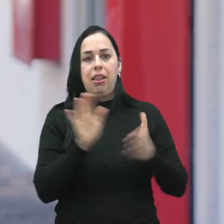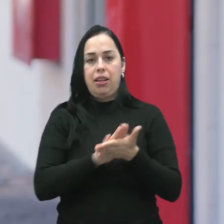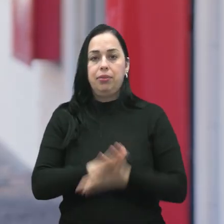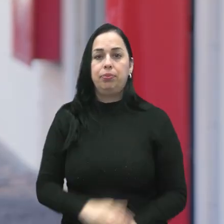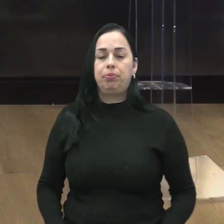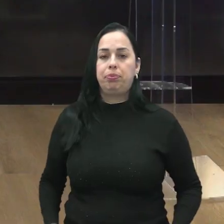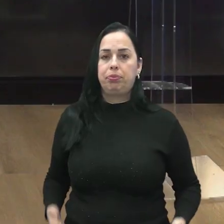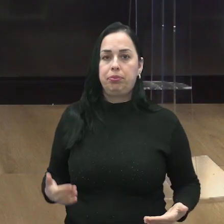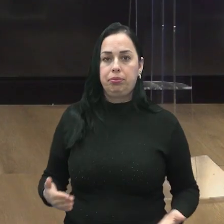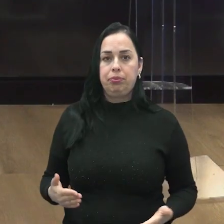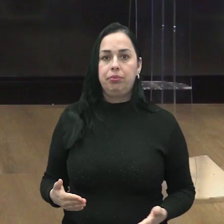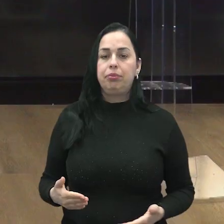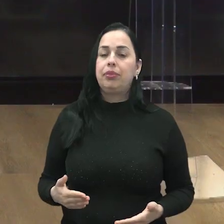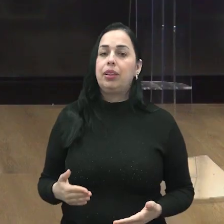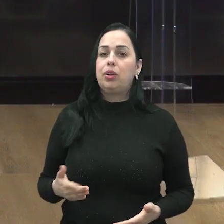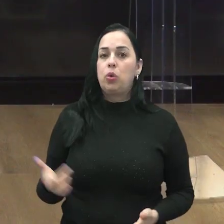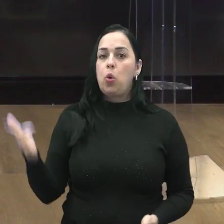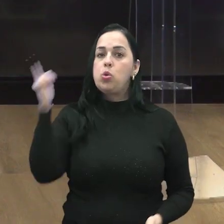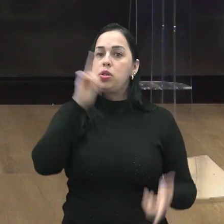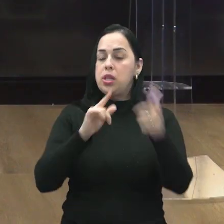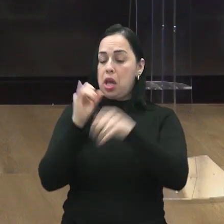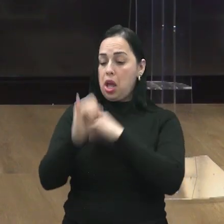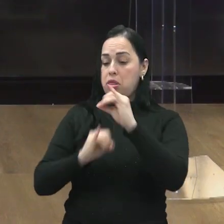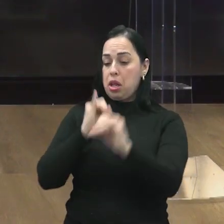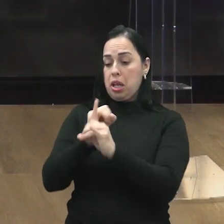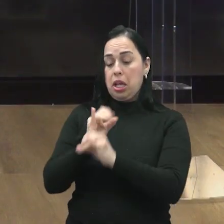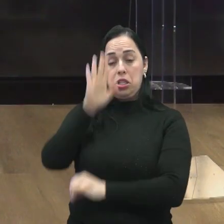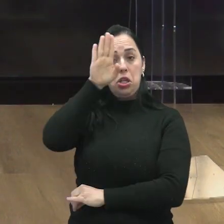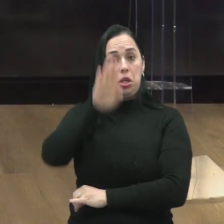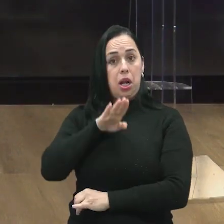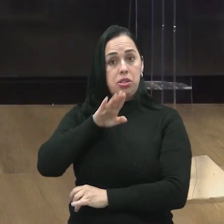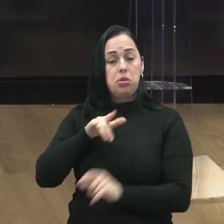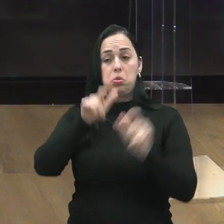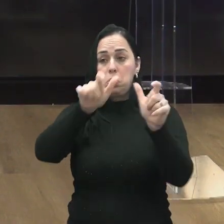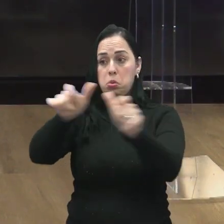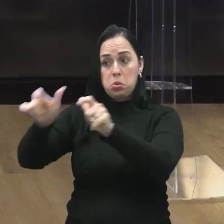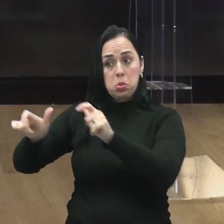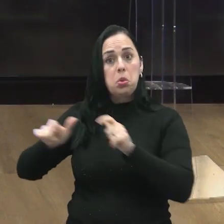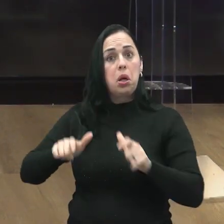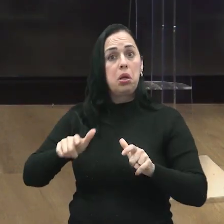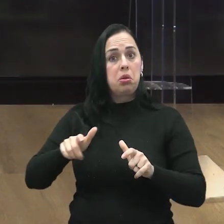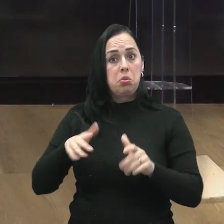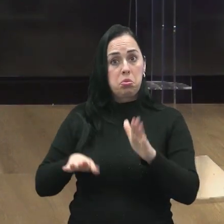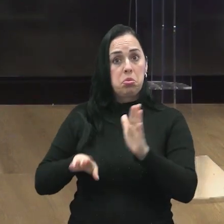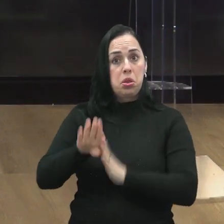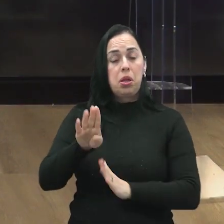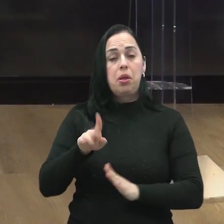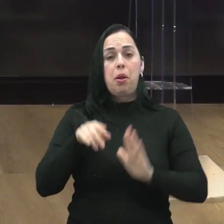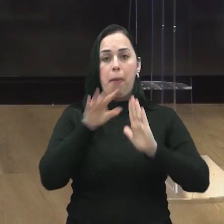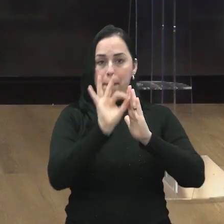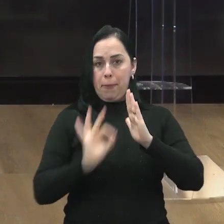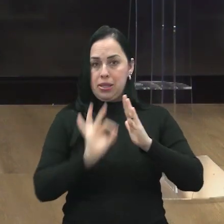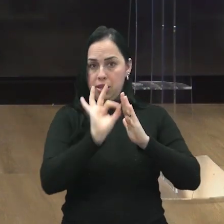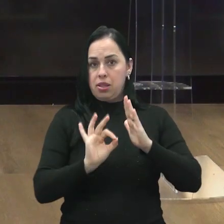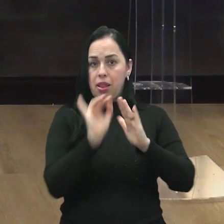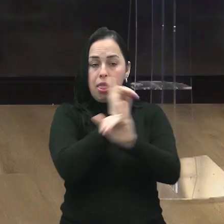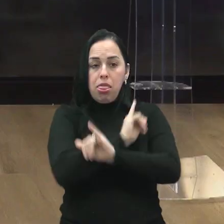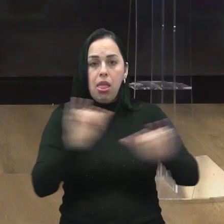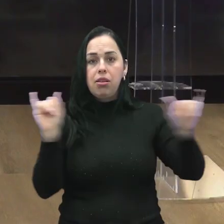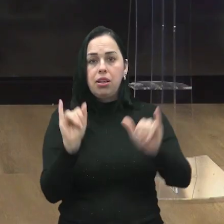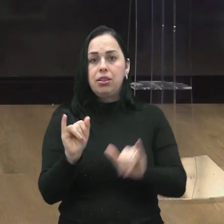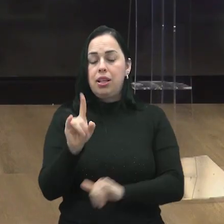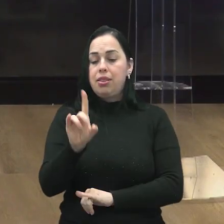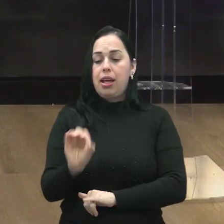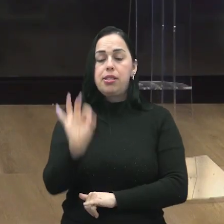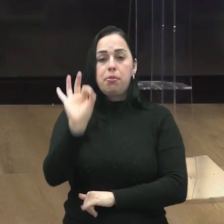dos Estados Unidos. O acesso gratuito à internet em locais públicos tem crescido no Brasil. Pesquisa do IBGE mostra